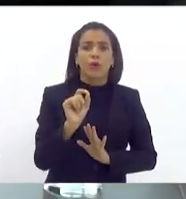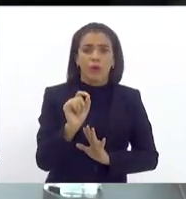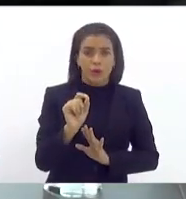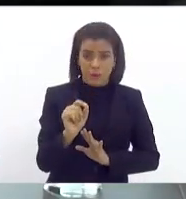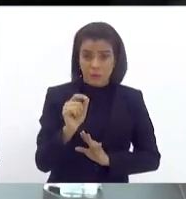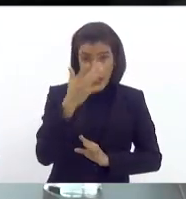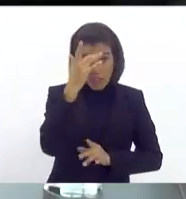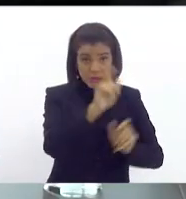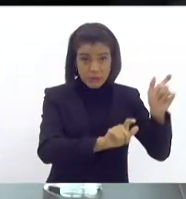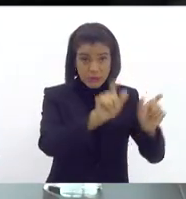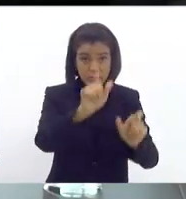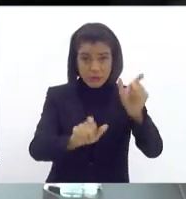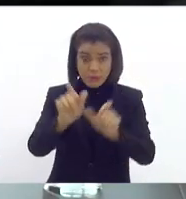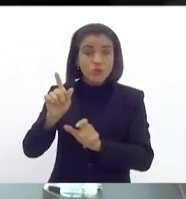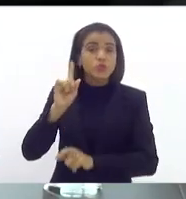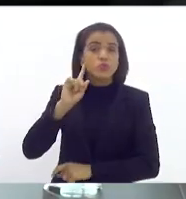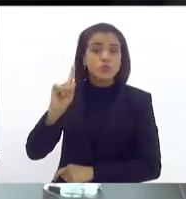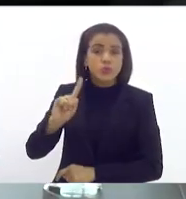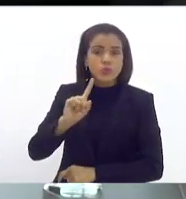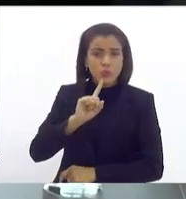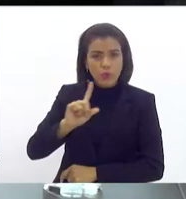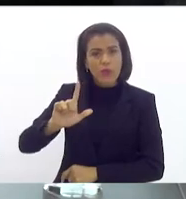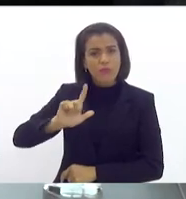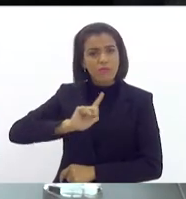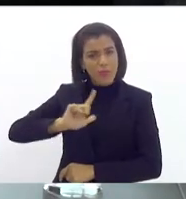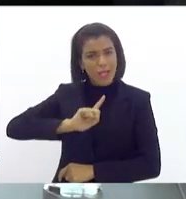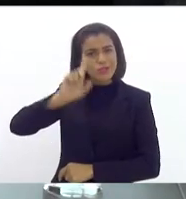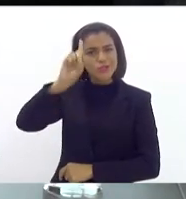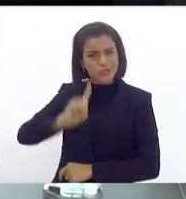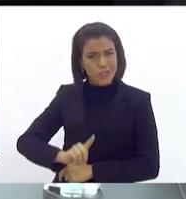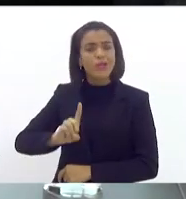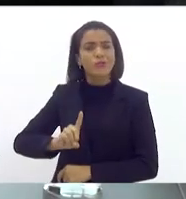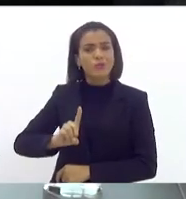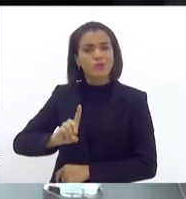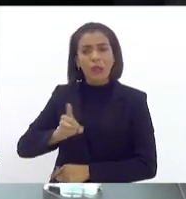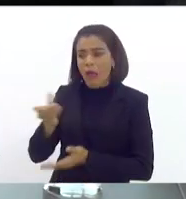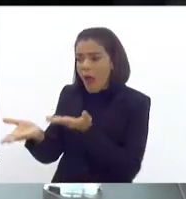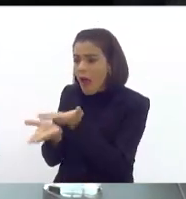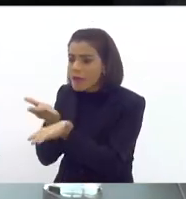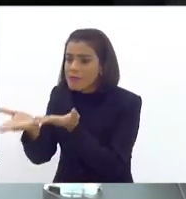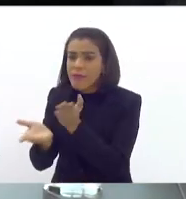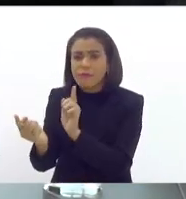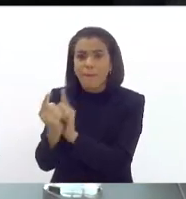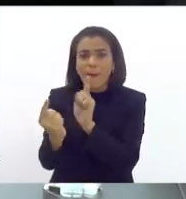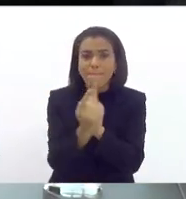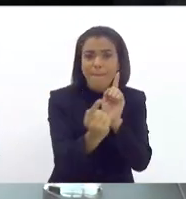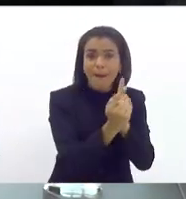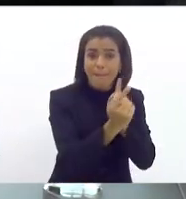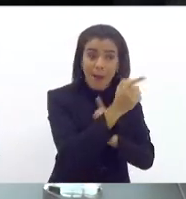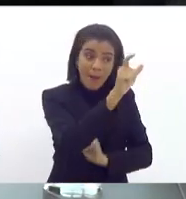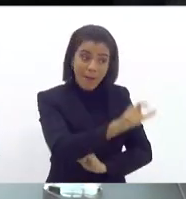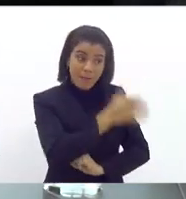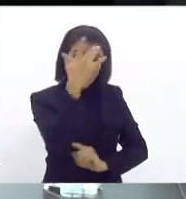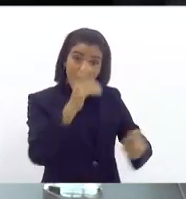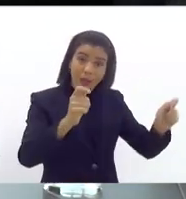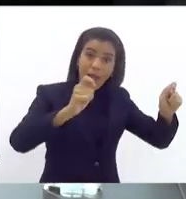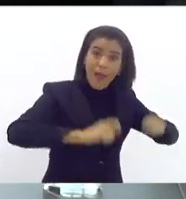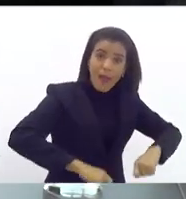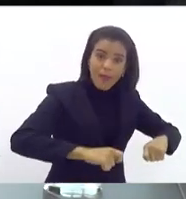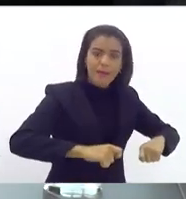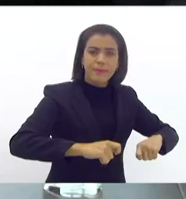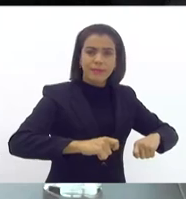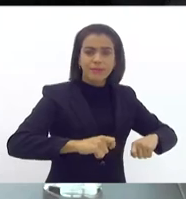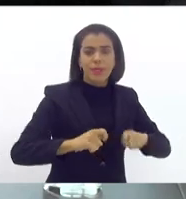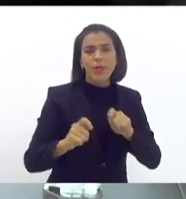as pessoas surdas têm esse direito de serem atendidas por pessoas capazes. E